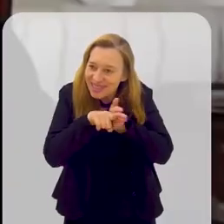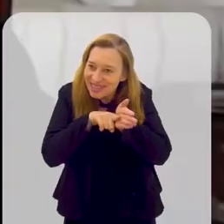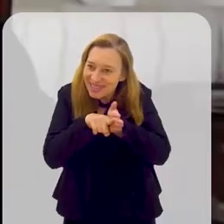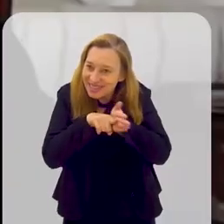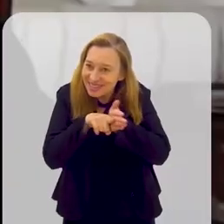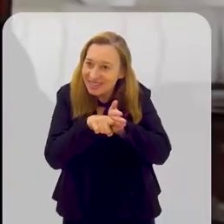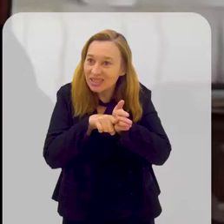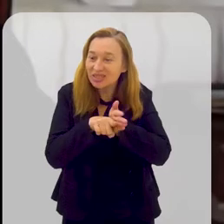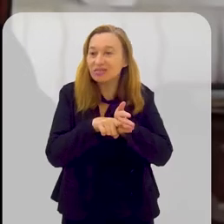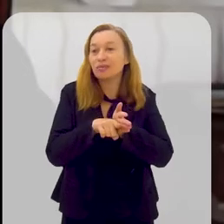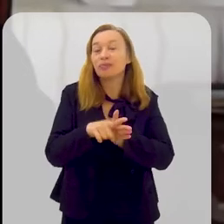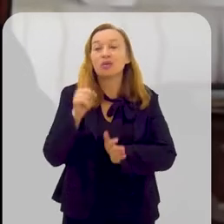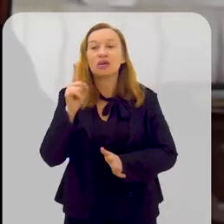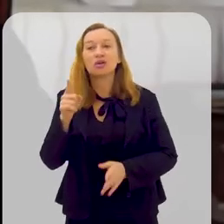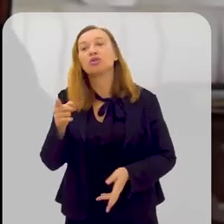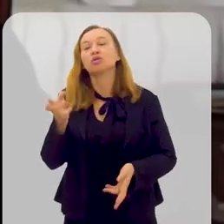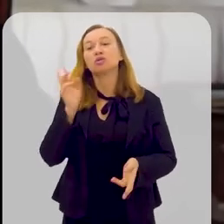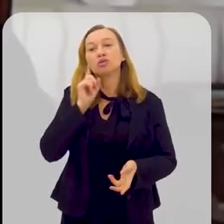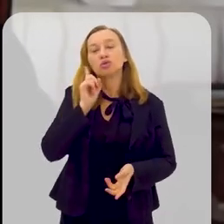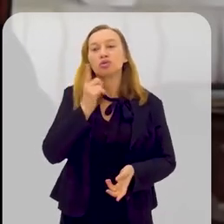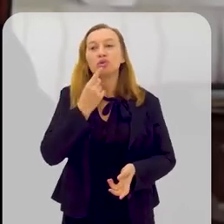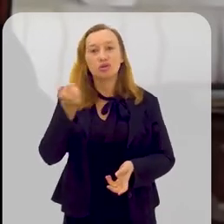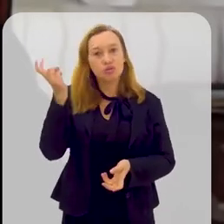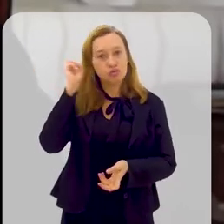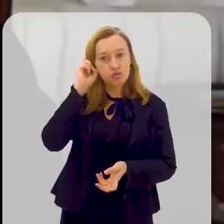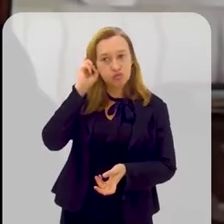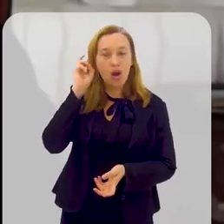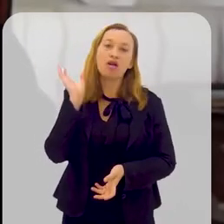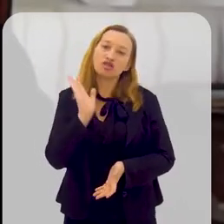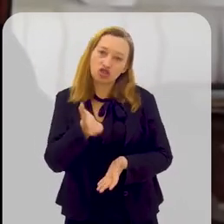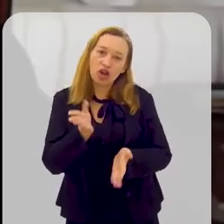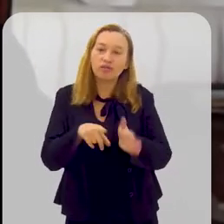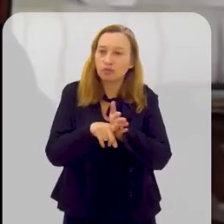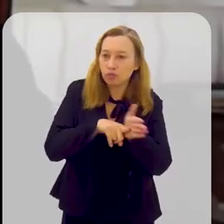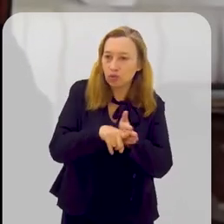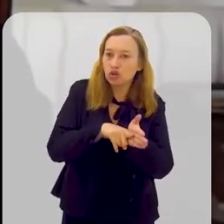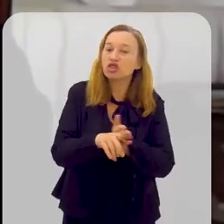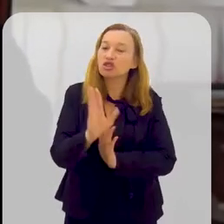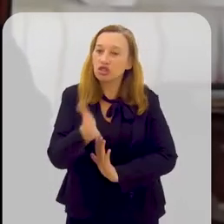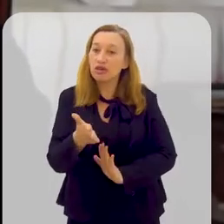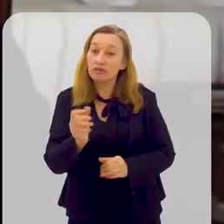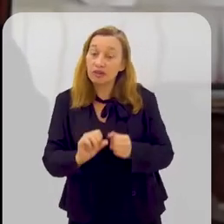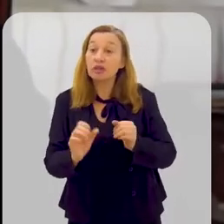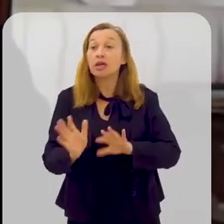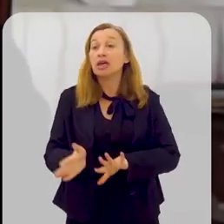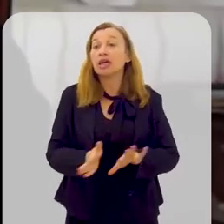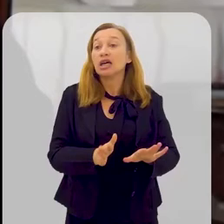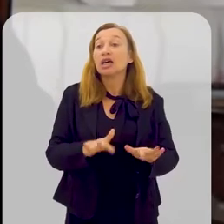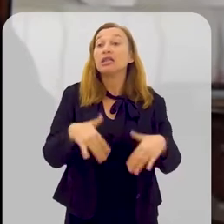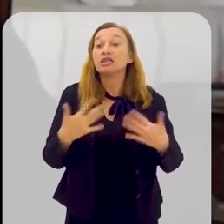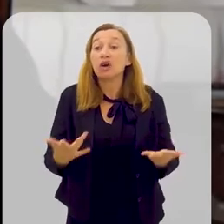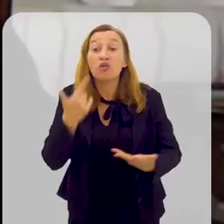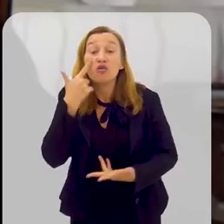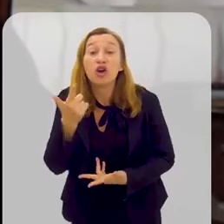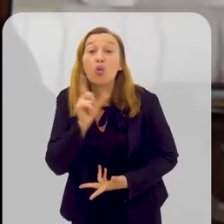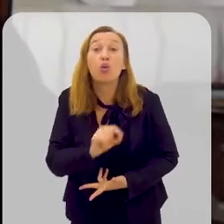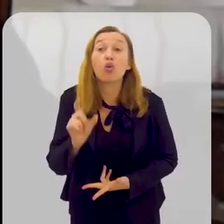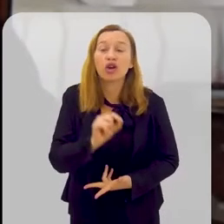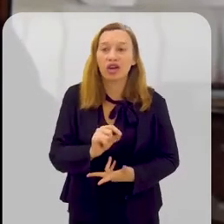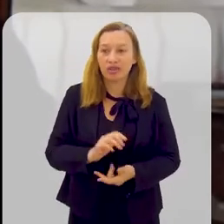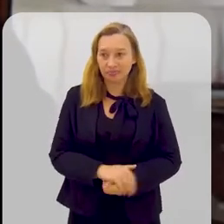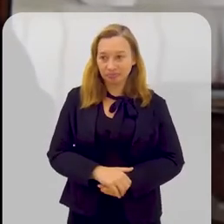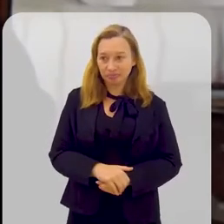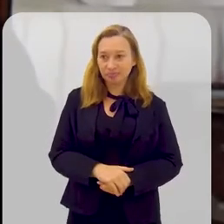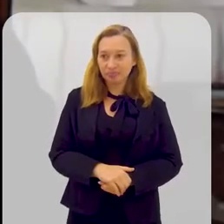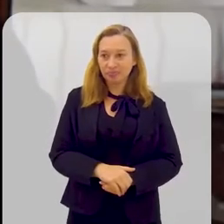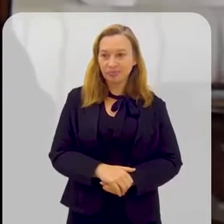fiz pesquisa sobre surdez e implante coclear eu fiz algumas pesquisas assim então o que que a gente